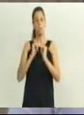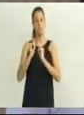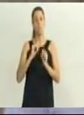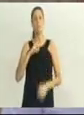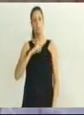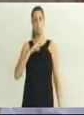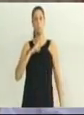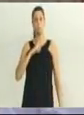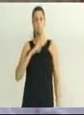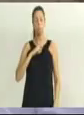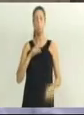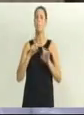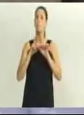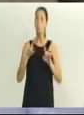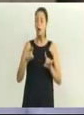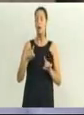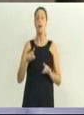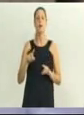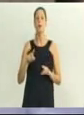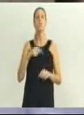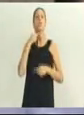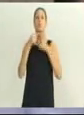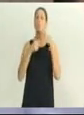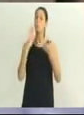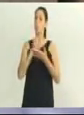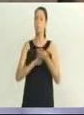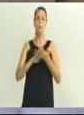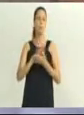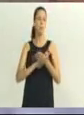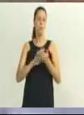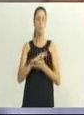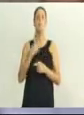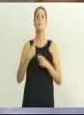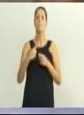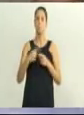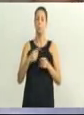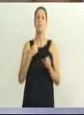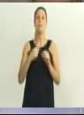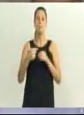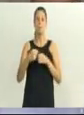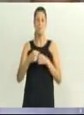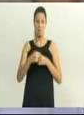Mas não tenha dúvida. Existem lugares dos mais remotos da cidade